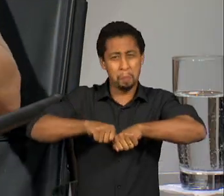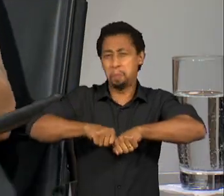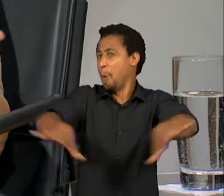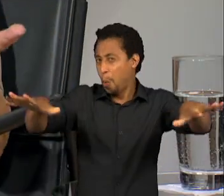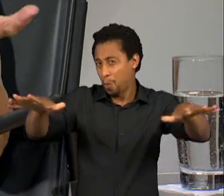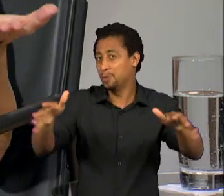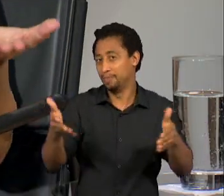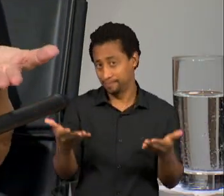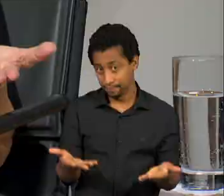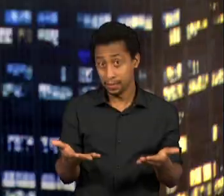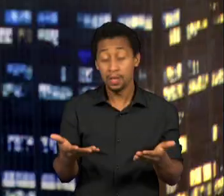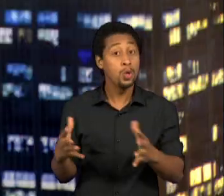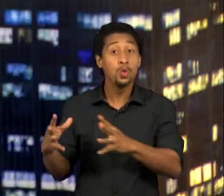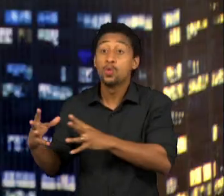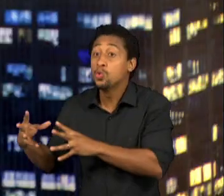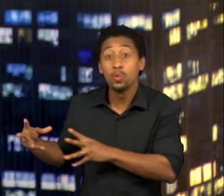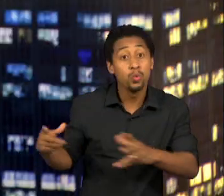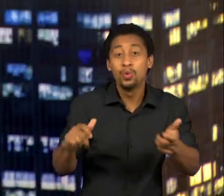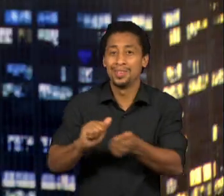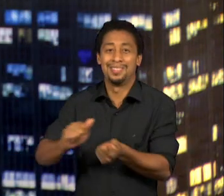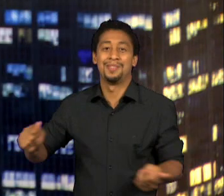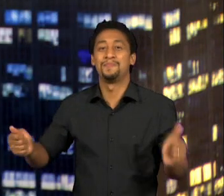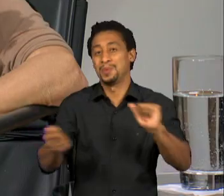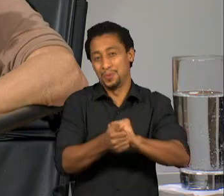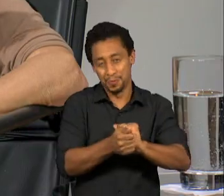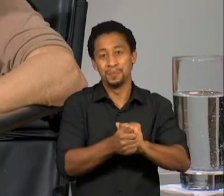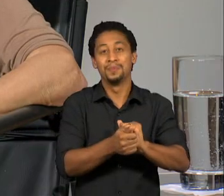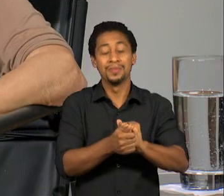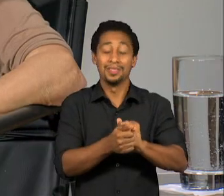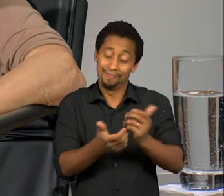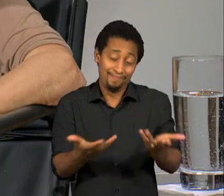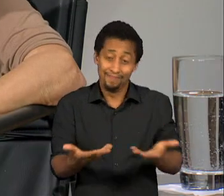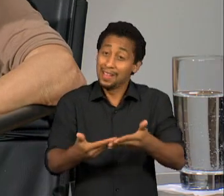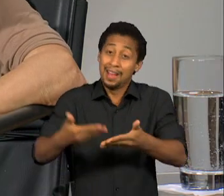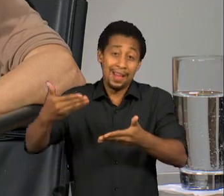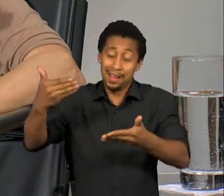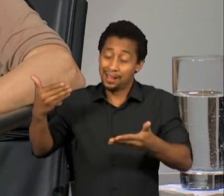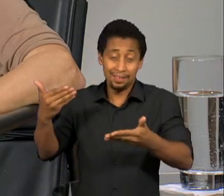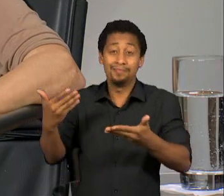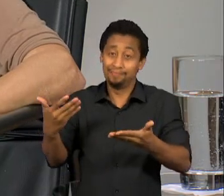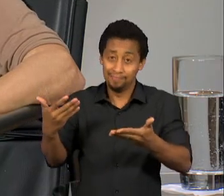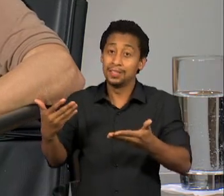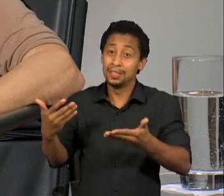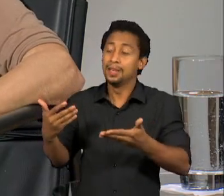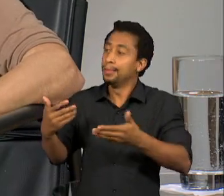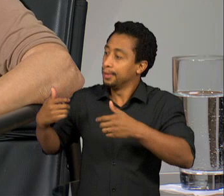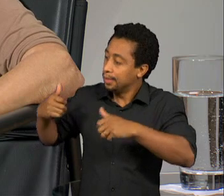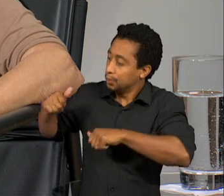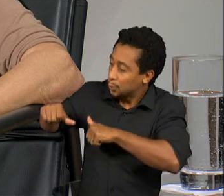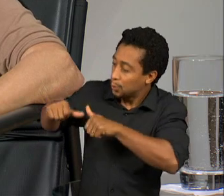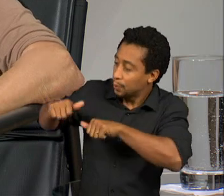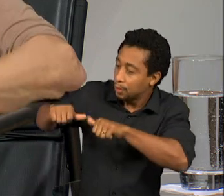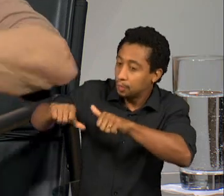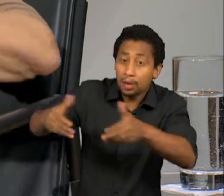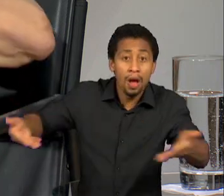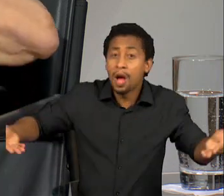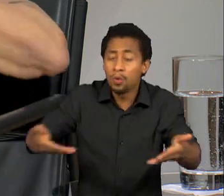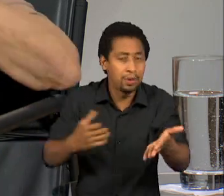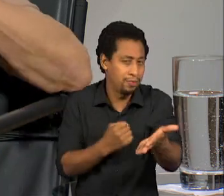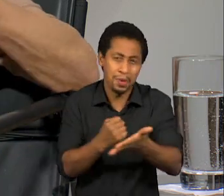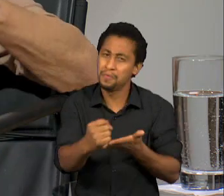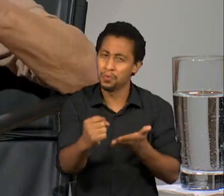para o mundo digital. Então, o que acaba acontecendo é que se cria uma horizontalidade e